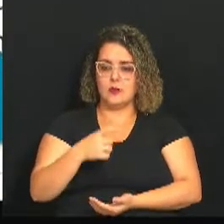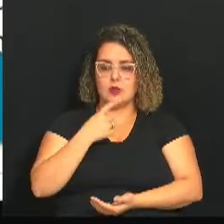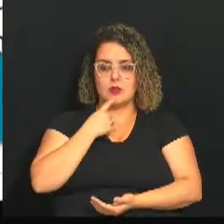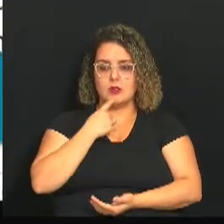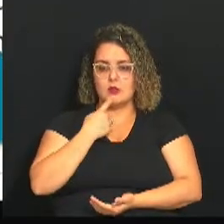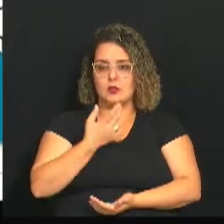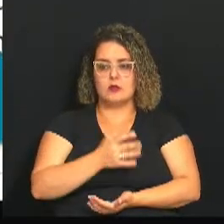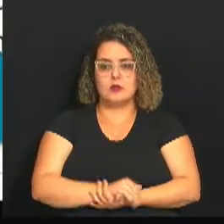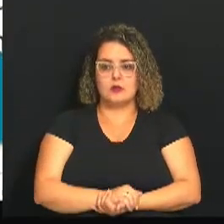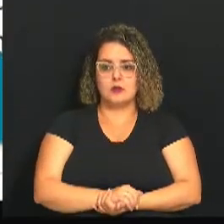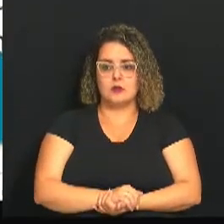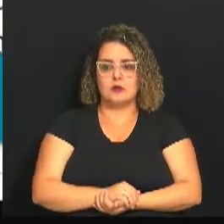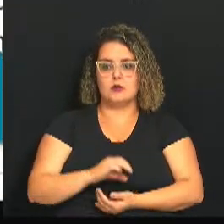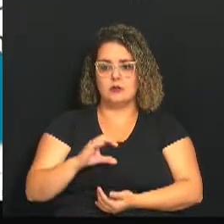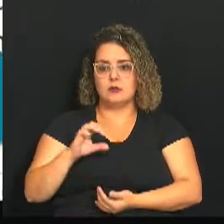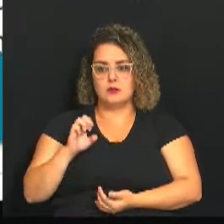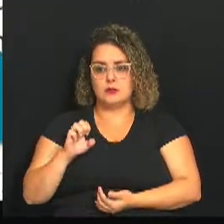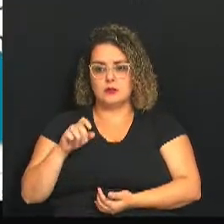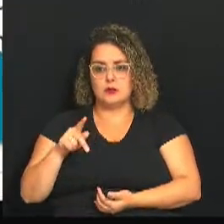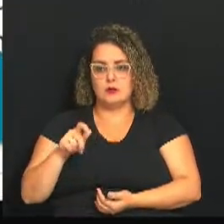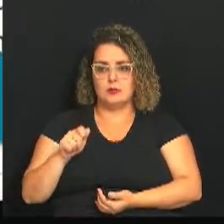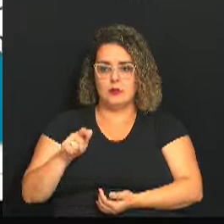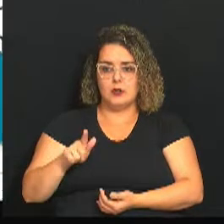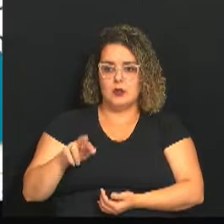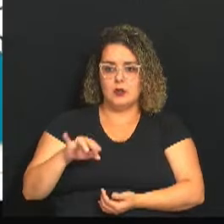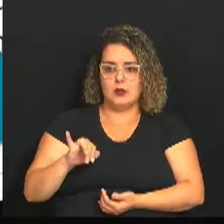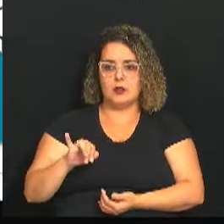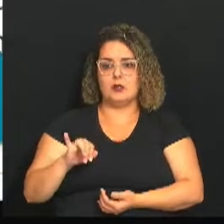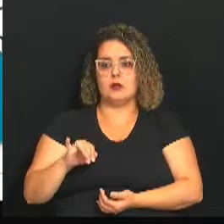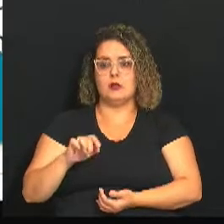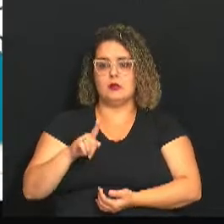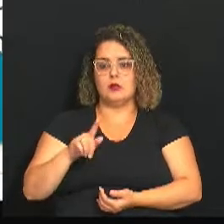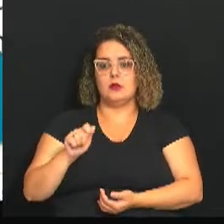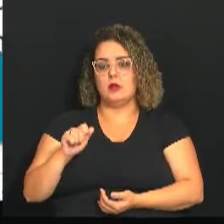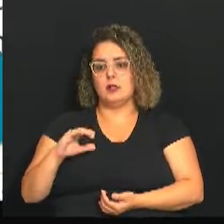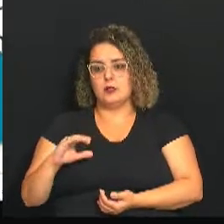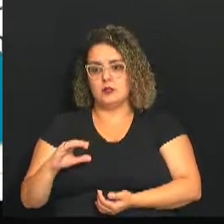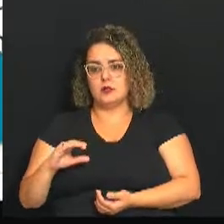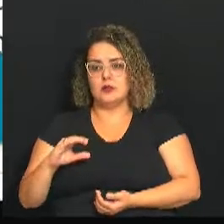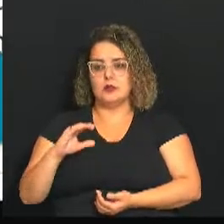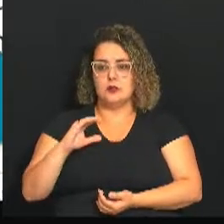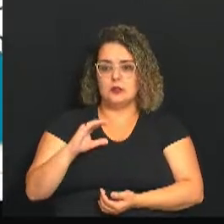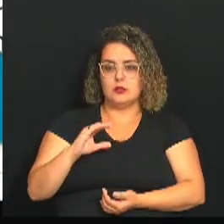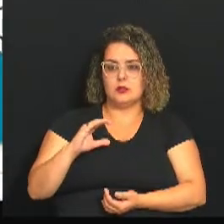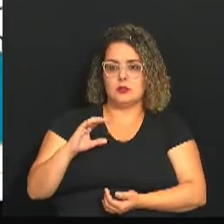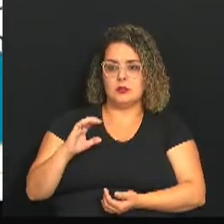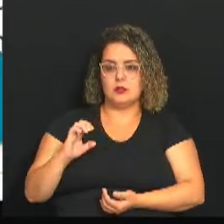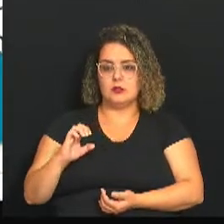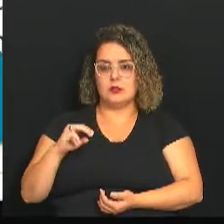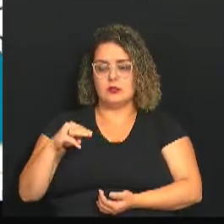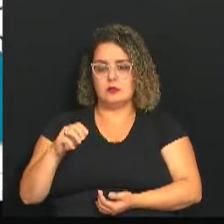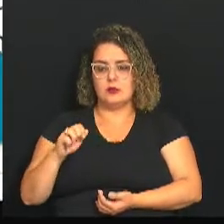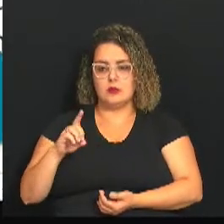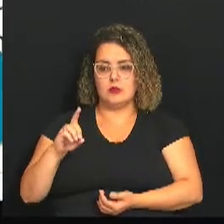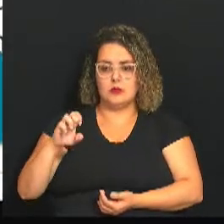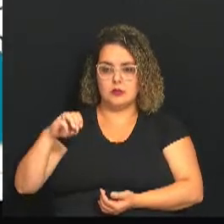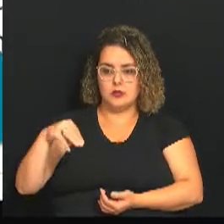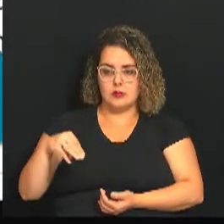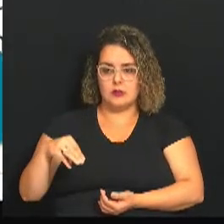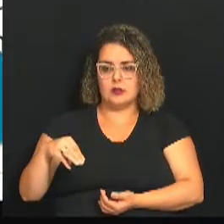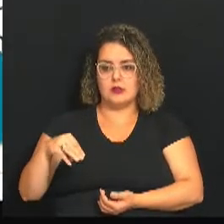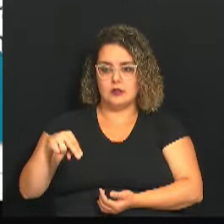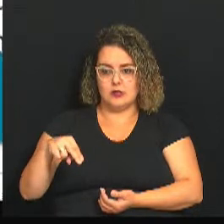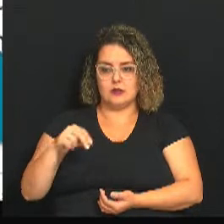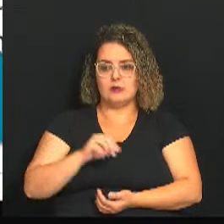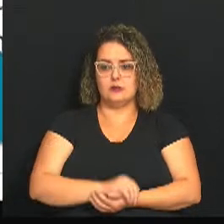meteorológica do CEPAGRE, do IAC, do CEMADEM, que é o Centro Nacional de Monitoramento de Desastres Naturais, e nós temos